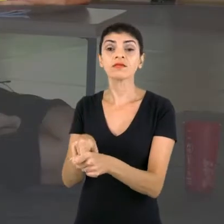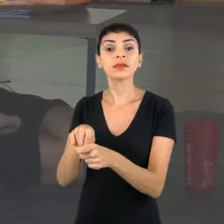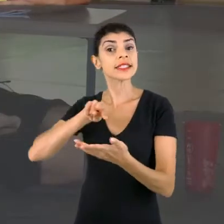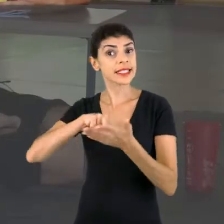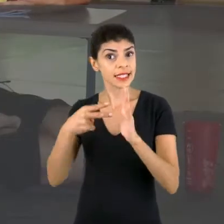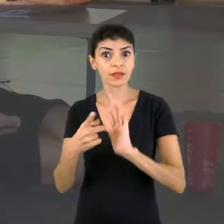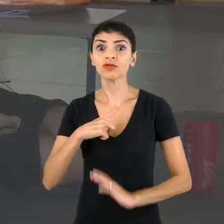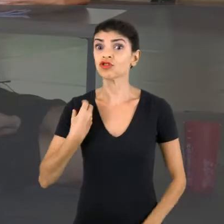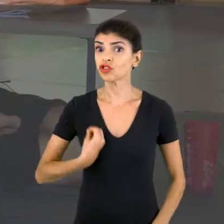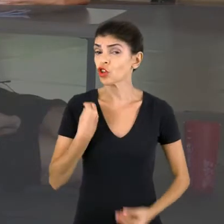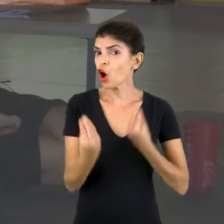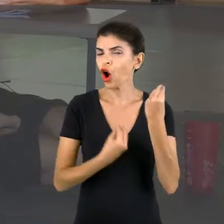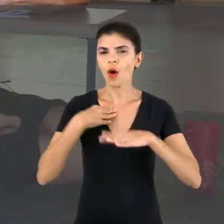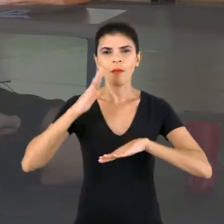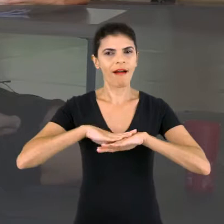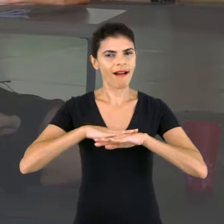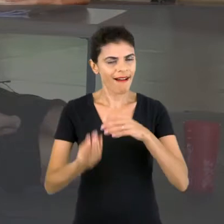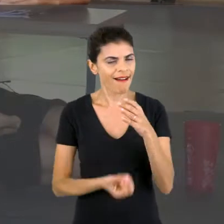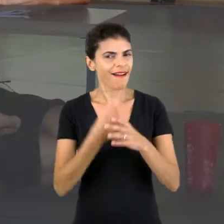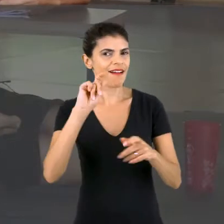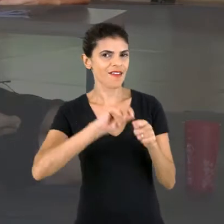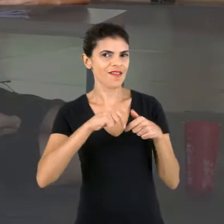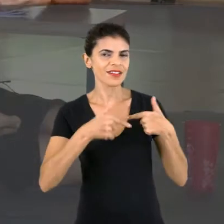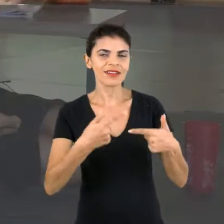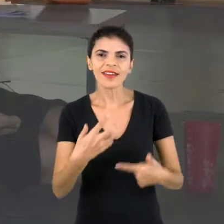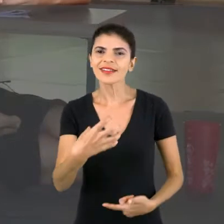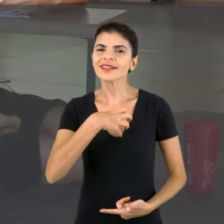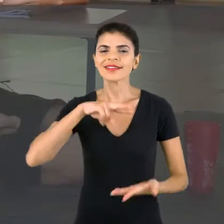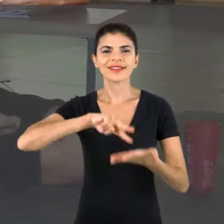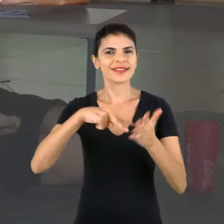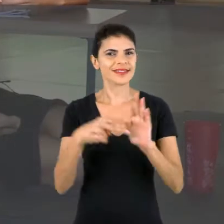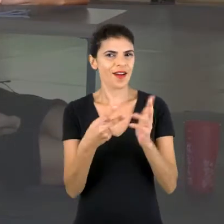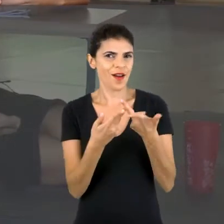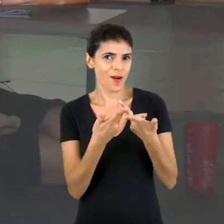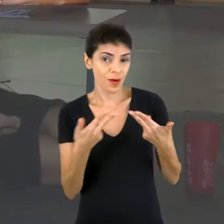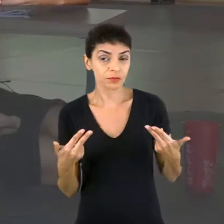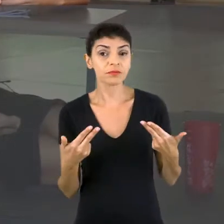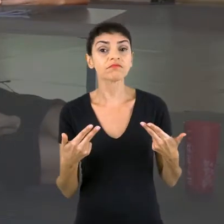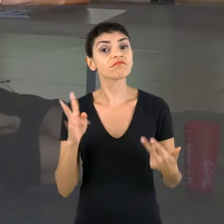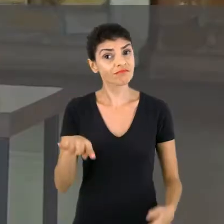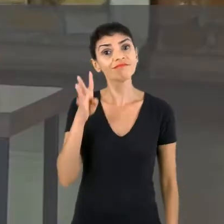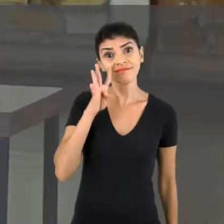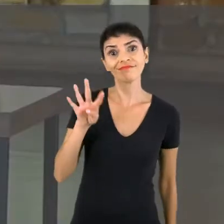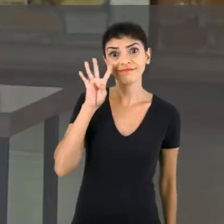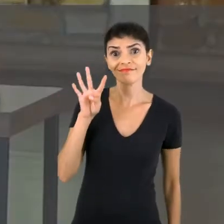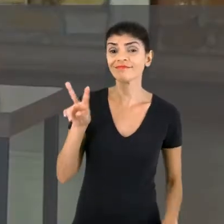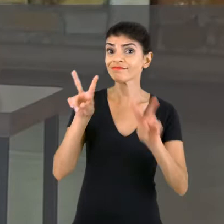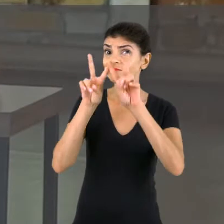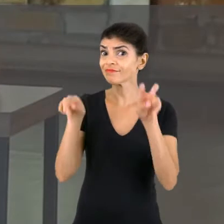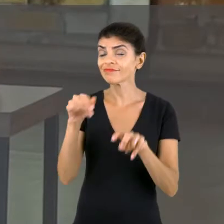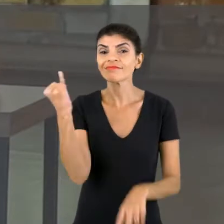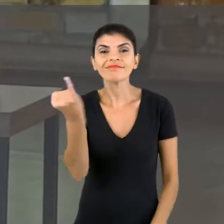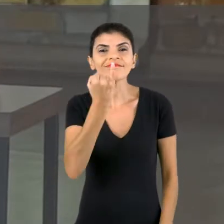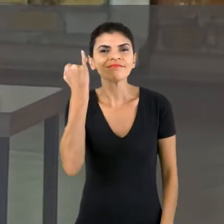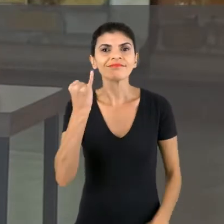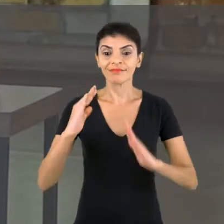amplia muito o significado do nosso fazer e dá muito mais sentido para as coisas. Eu acho muito legal